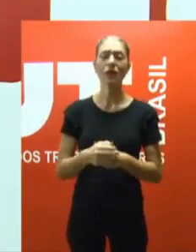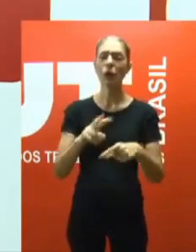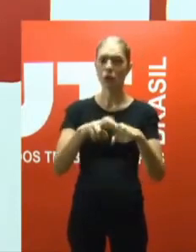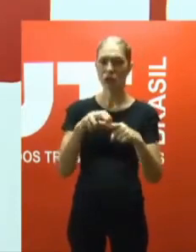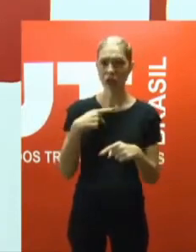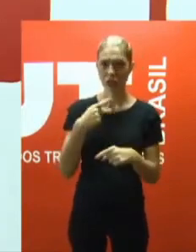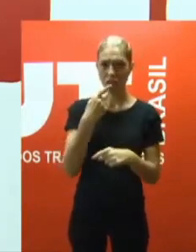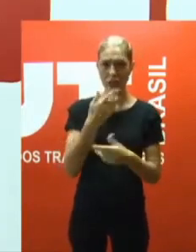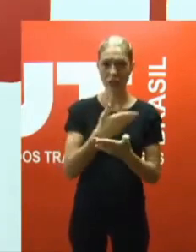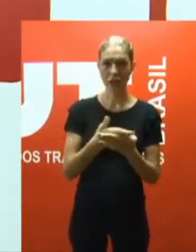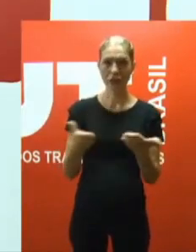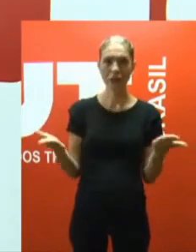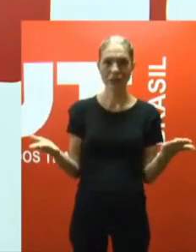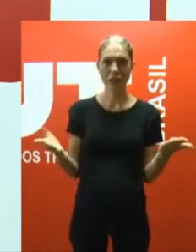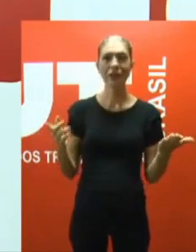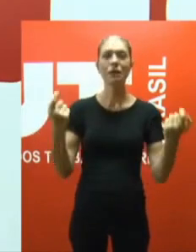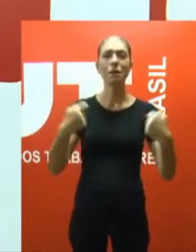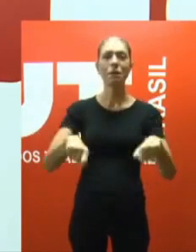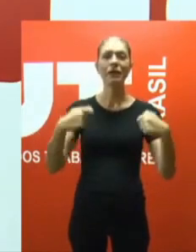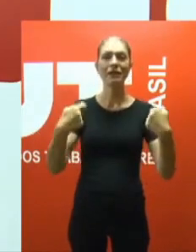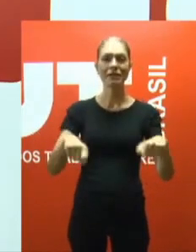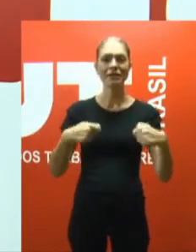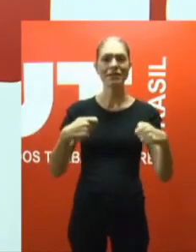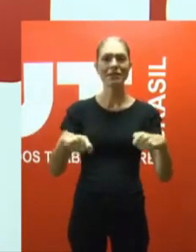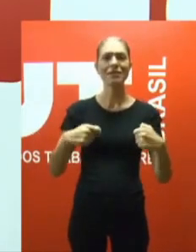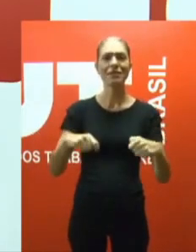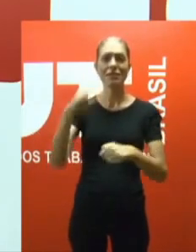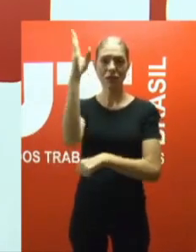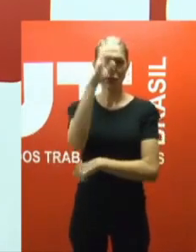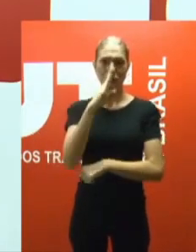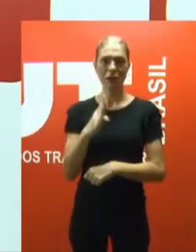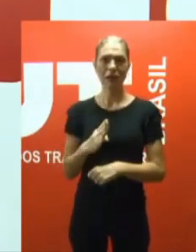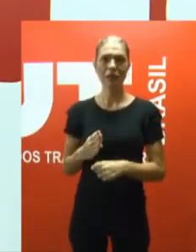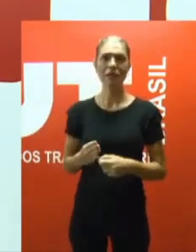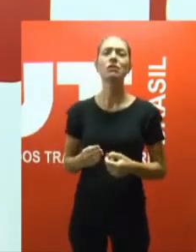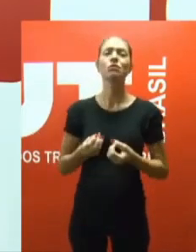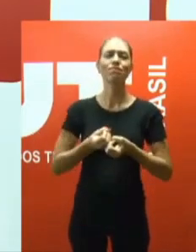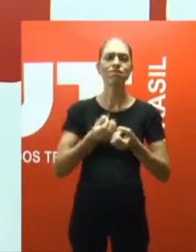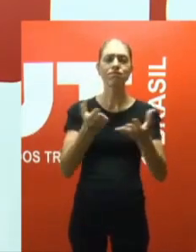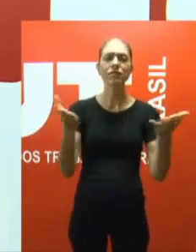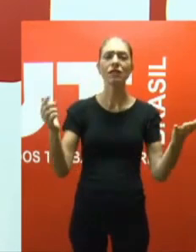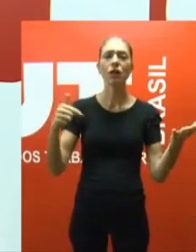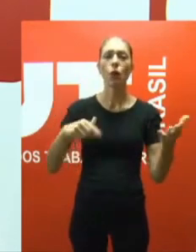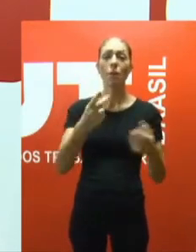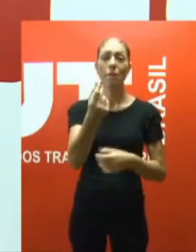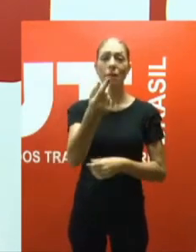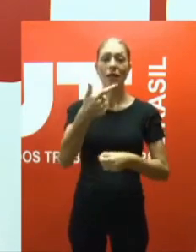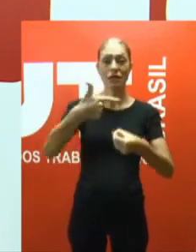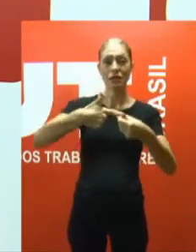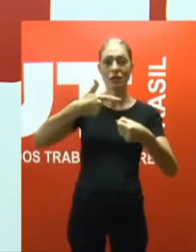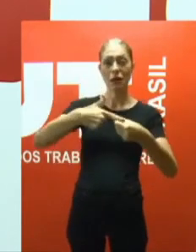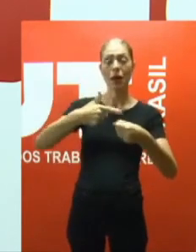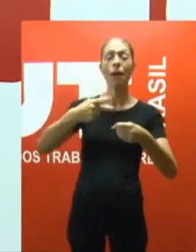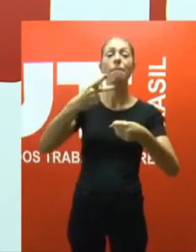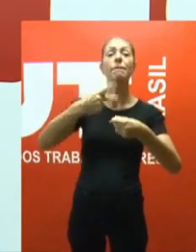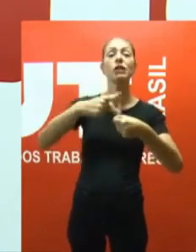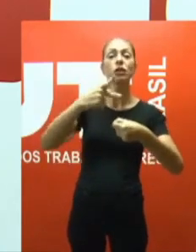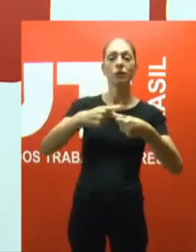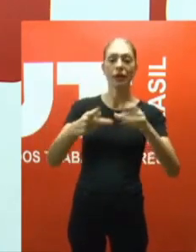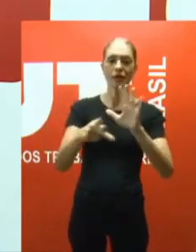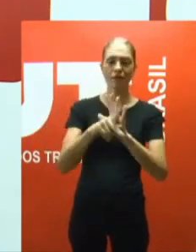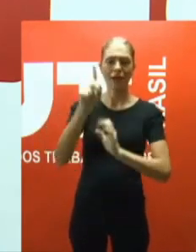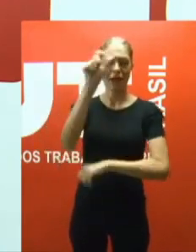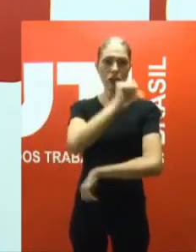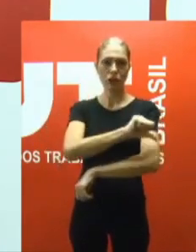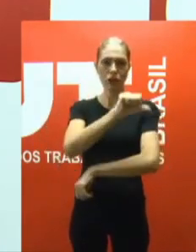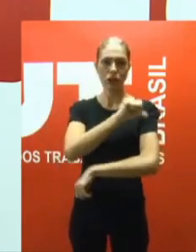que é preciso abrasileirar os preços da Petrobras. Eu fiz no Rio de Janeiro uma reunião, quando